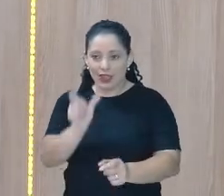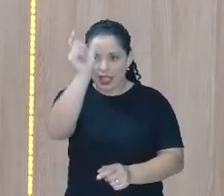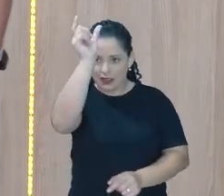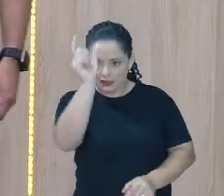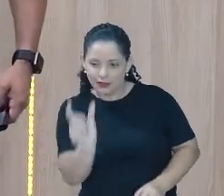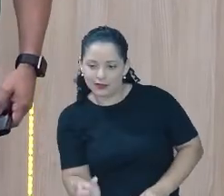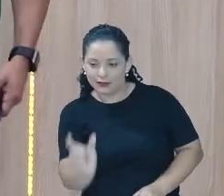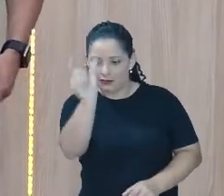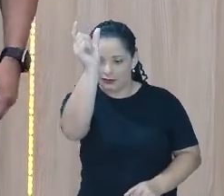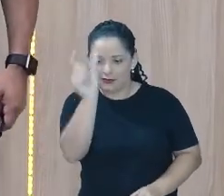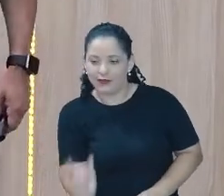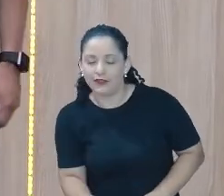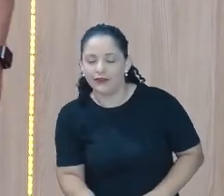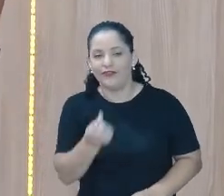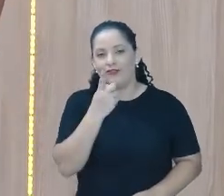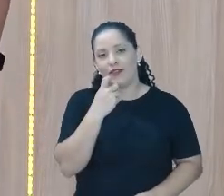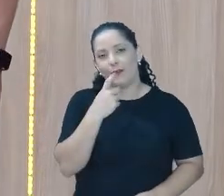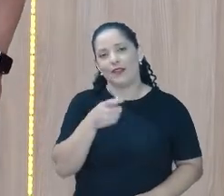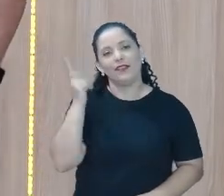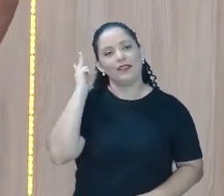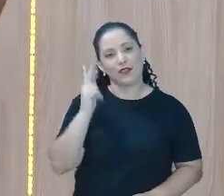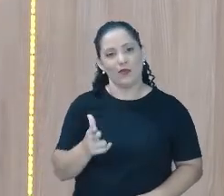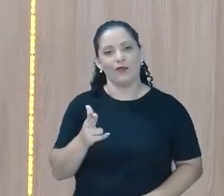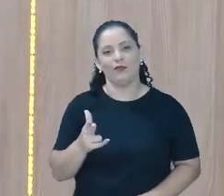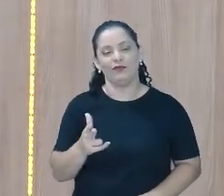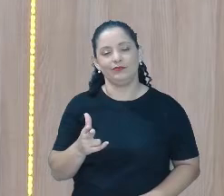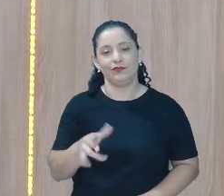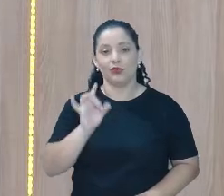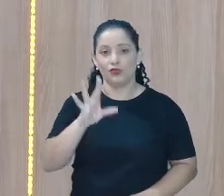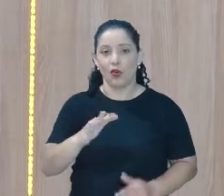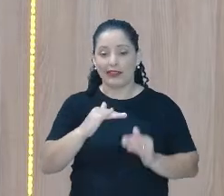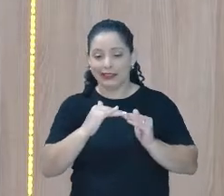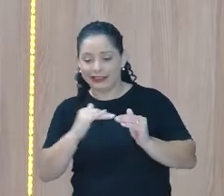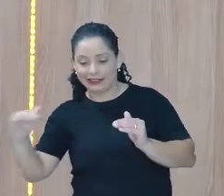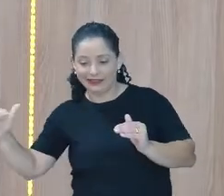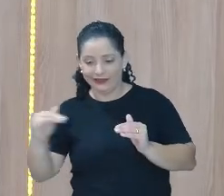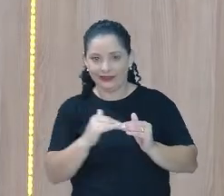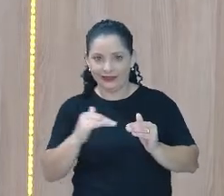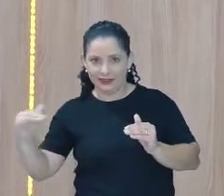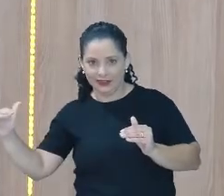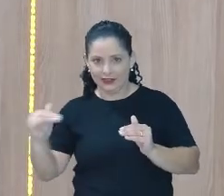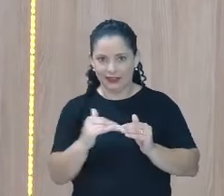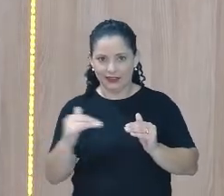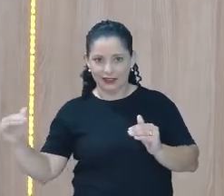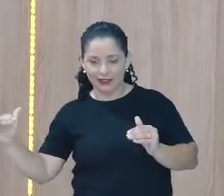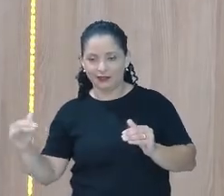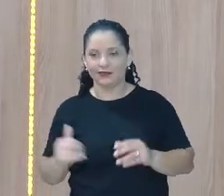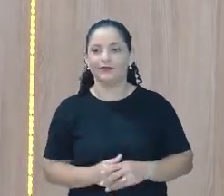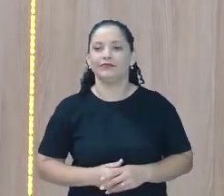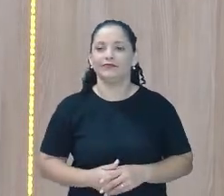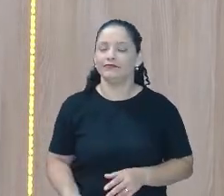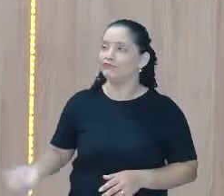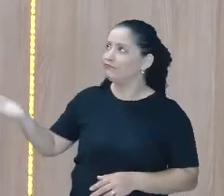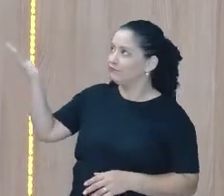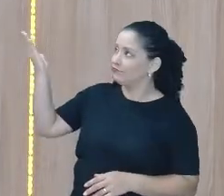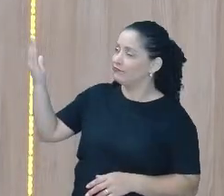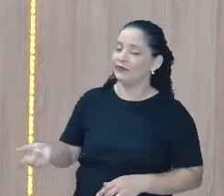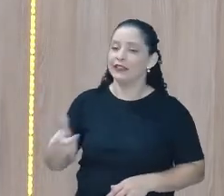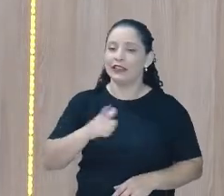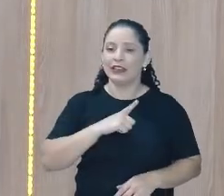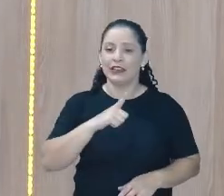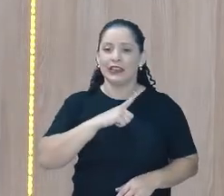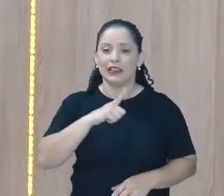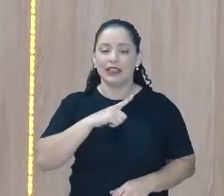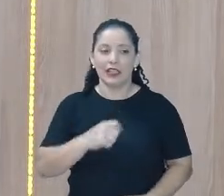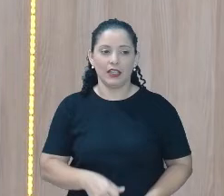pintada, ela continua sendo a mesma. Então, pode notar aqui, ó, que eu tenho nesta fração 1/5 e